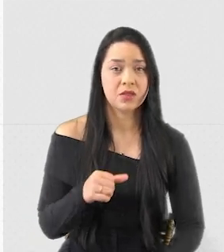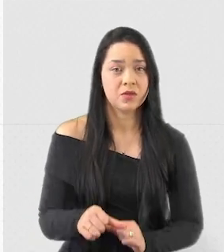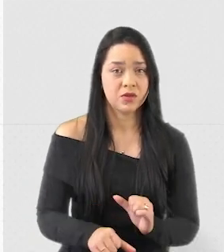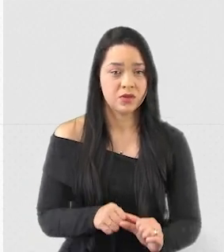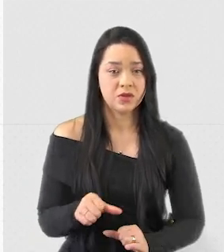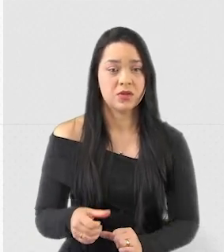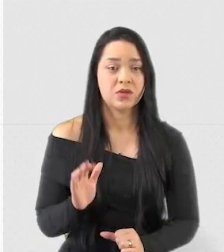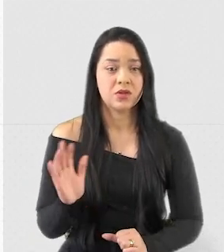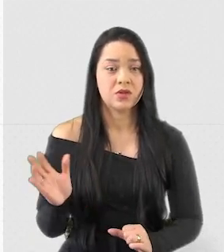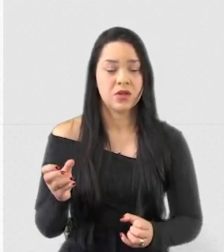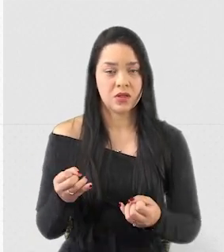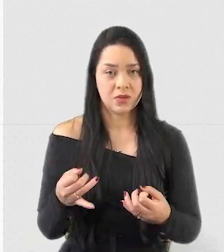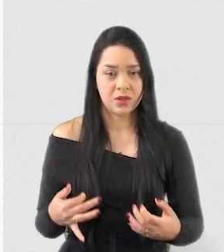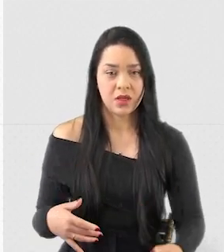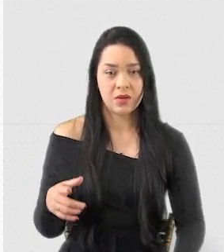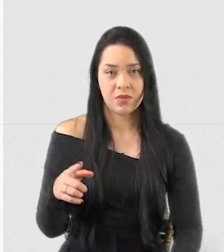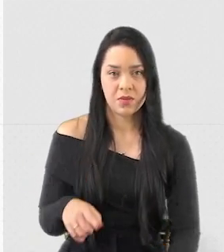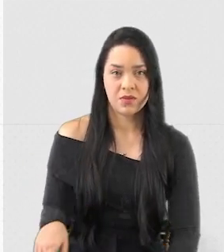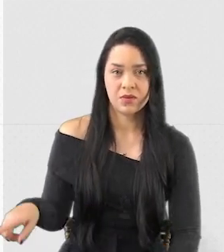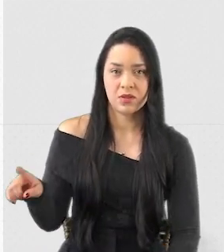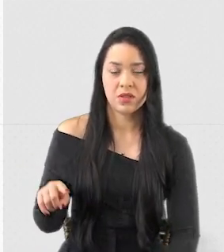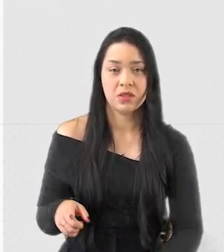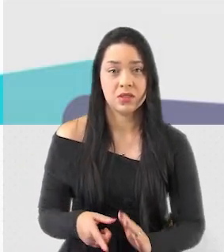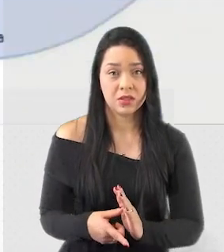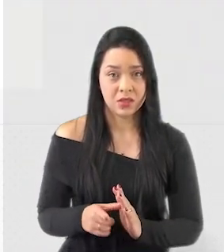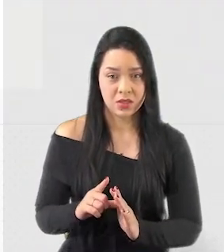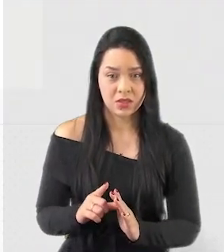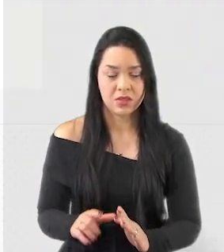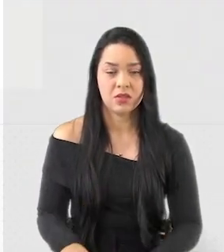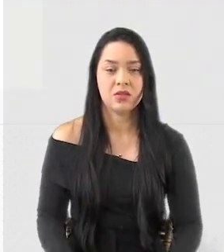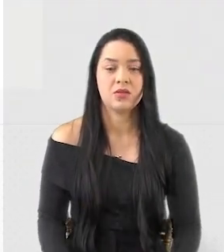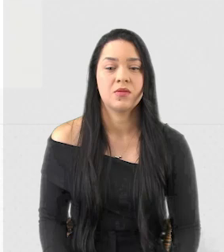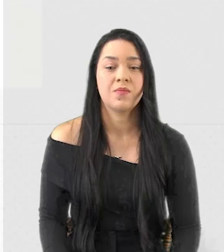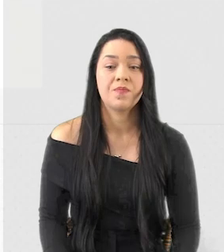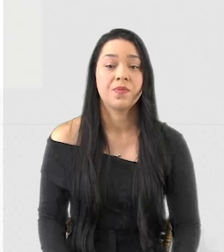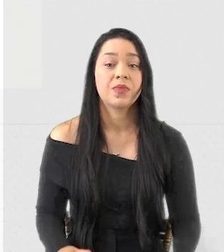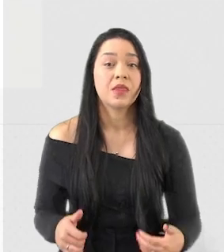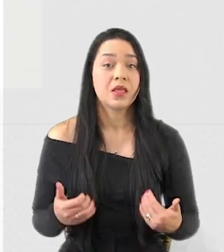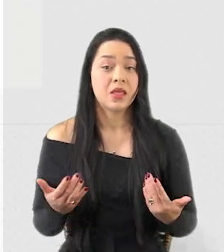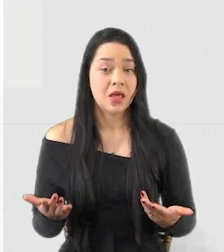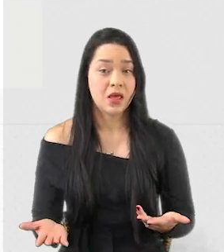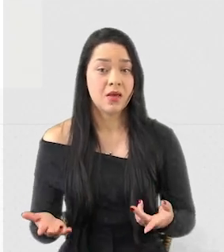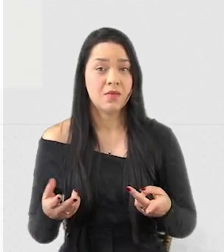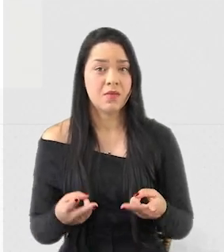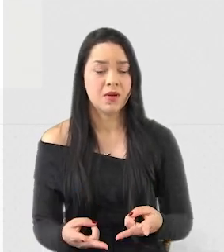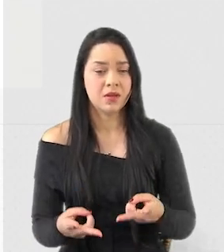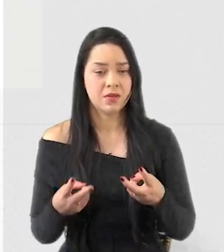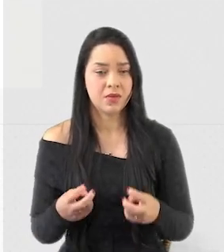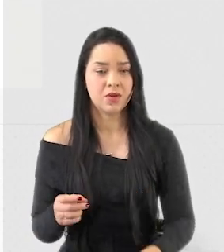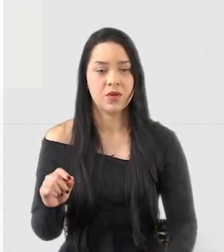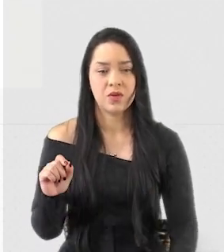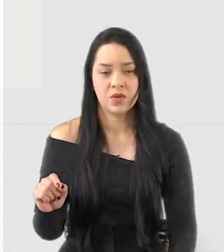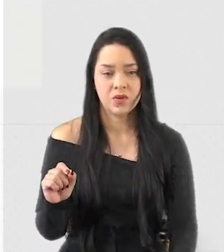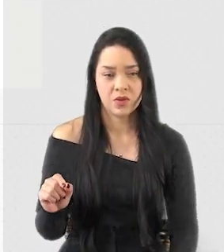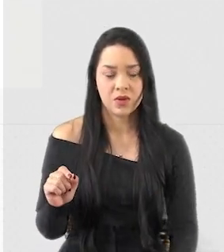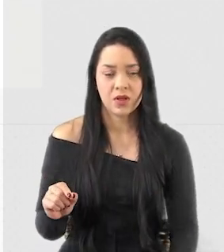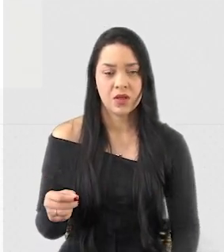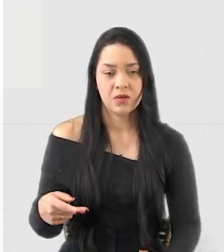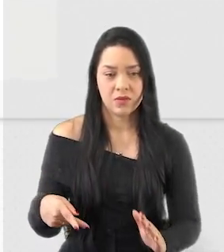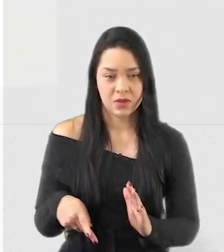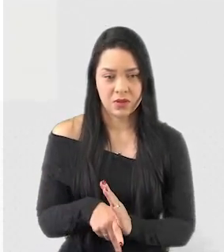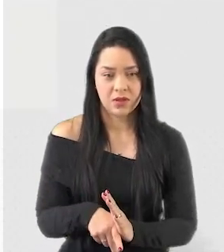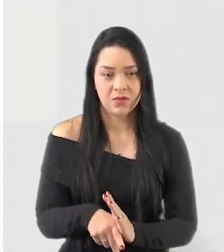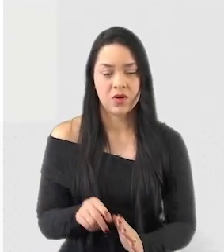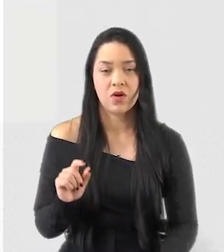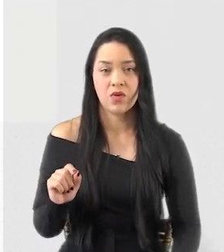modificações que eu falei para vocês anteriormente, tá bom? E aí, pessoal, olhando aqui de forma mais específica nessa